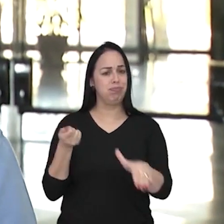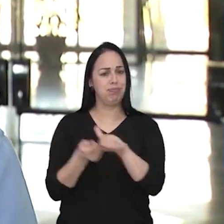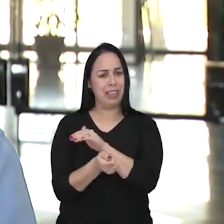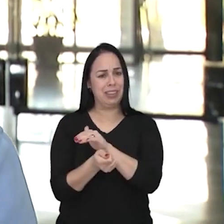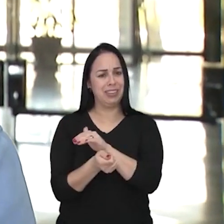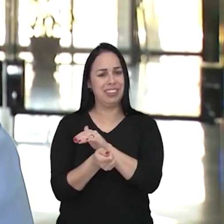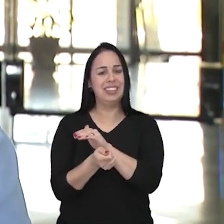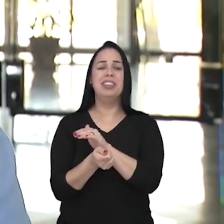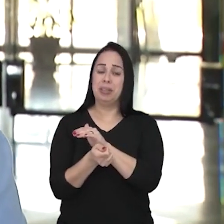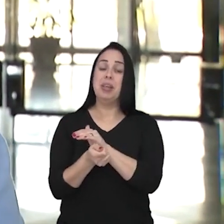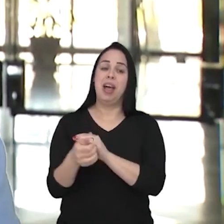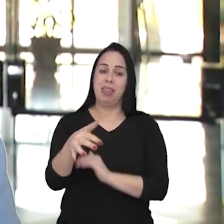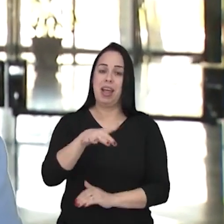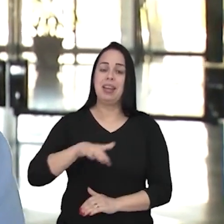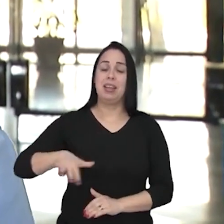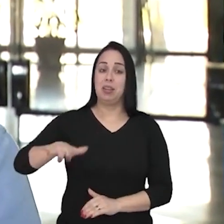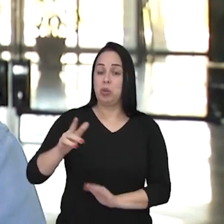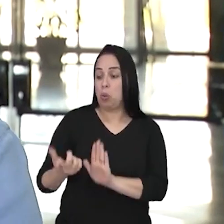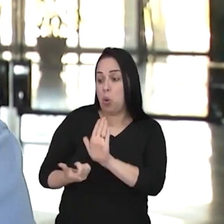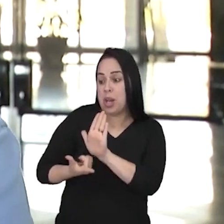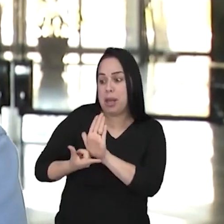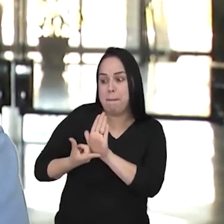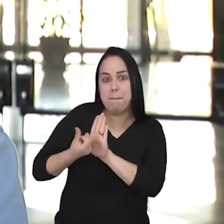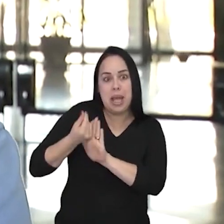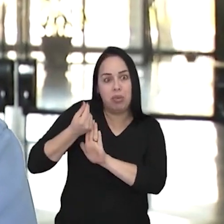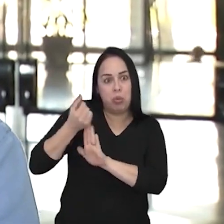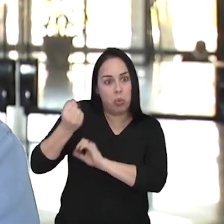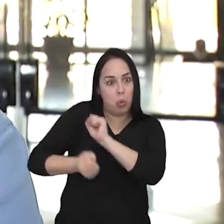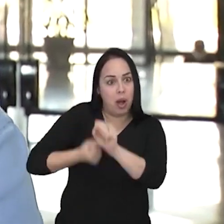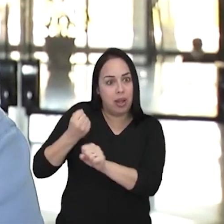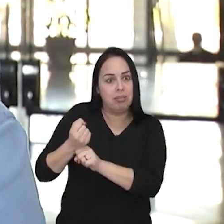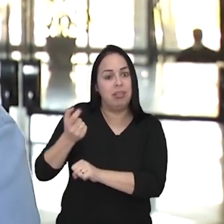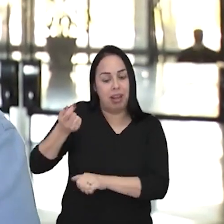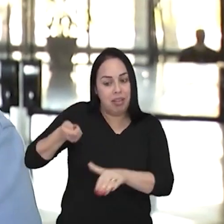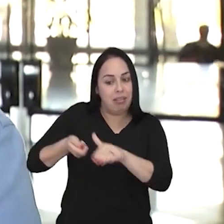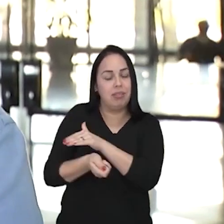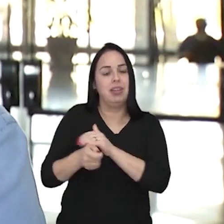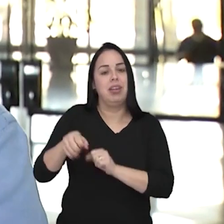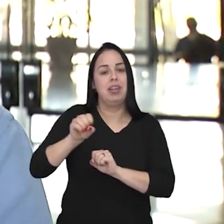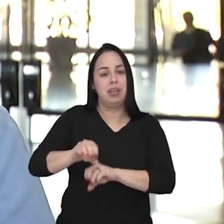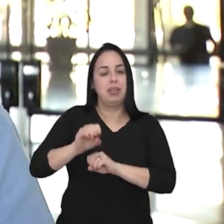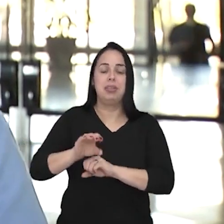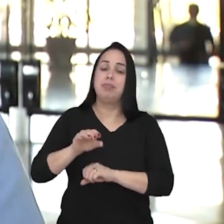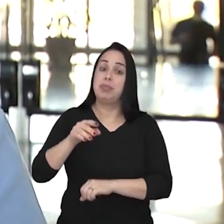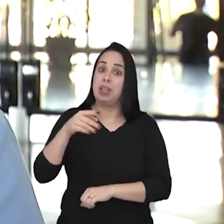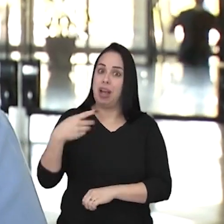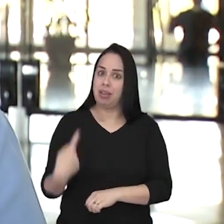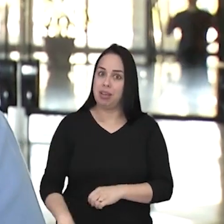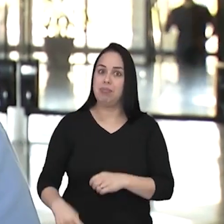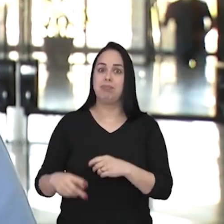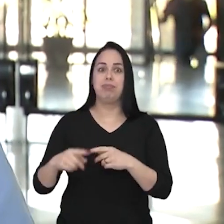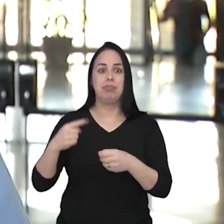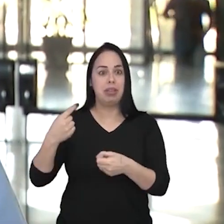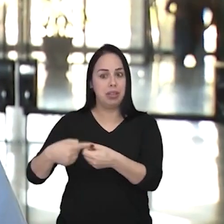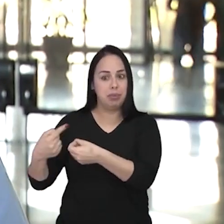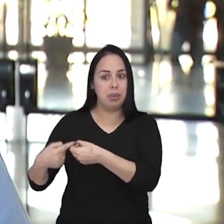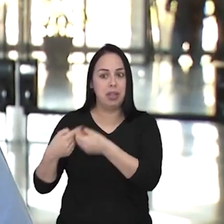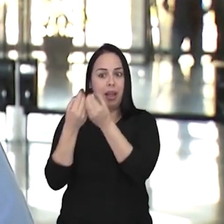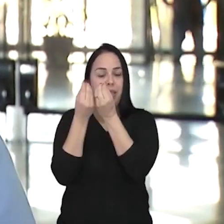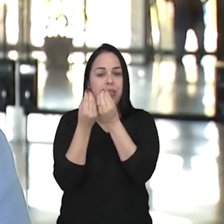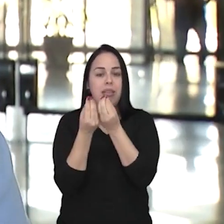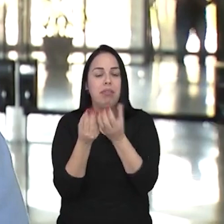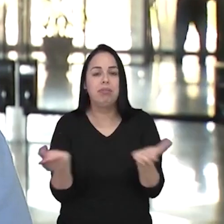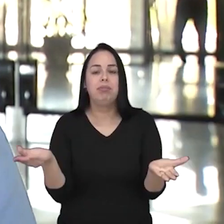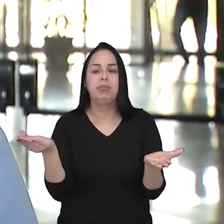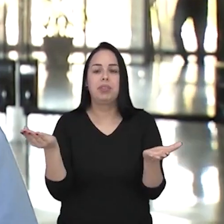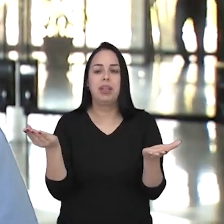cidade, no poder público municipal, do orçamento municipal, é da educação. E é uma cidade que ela fornece